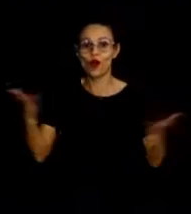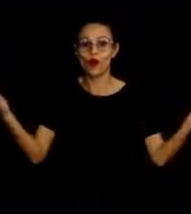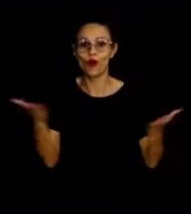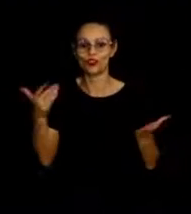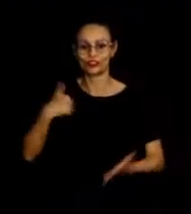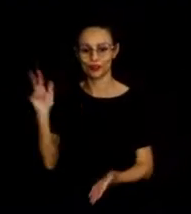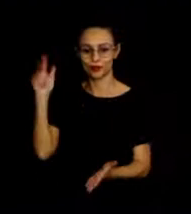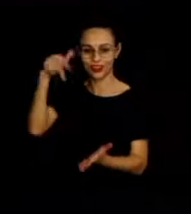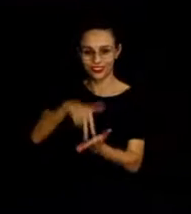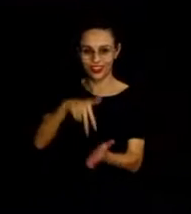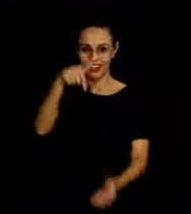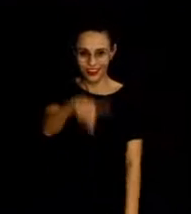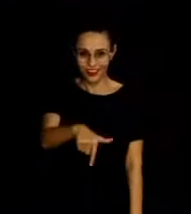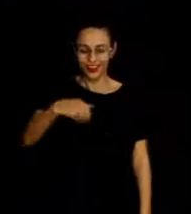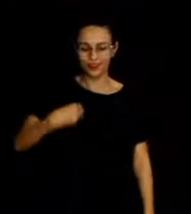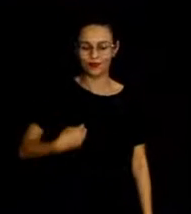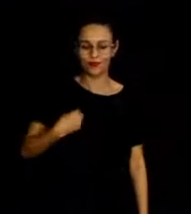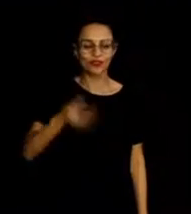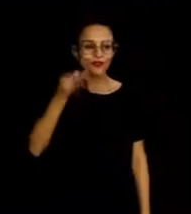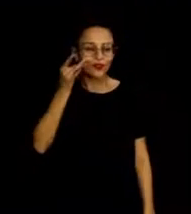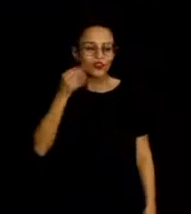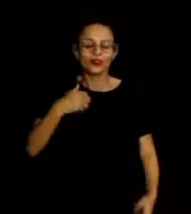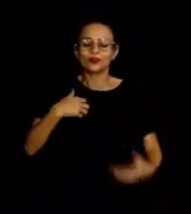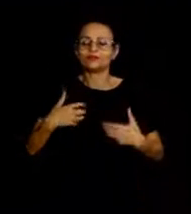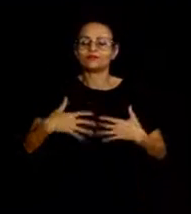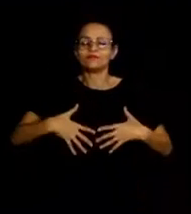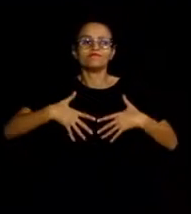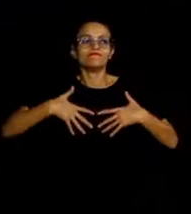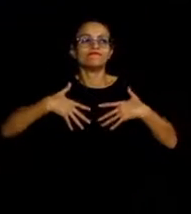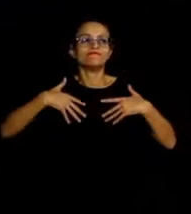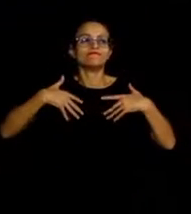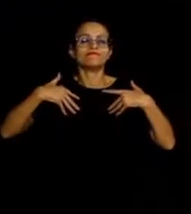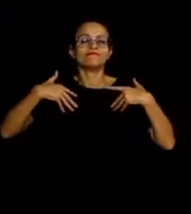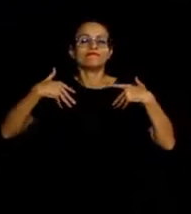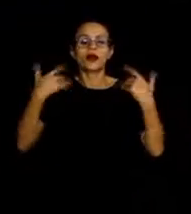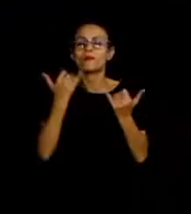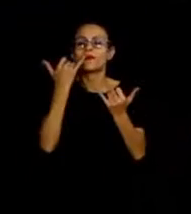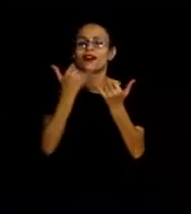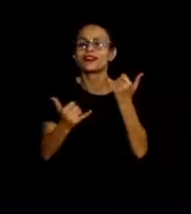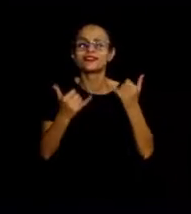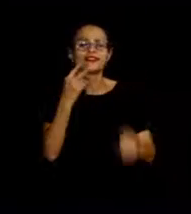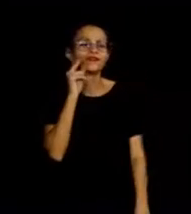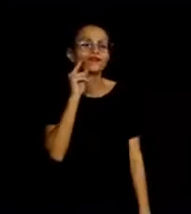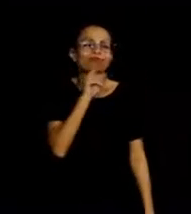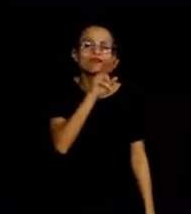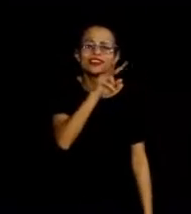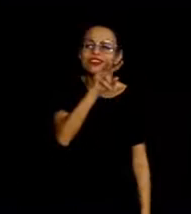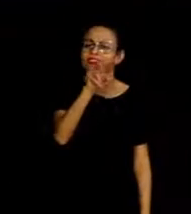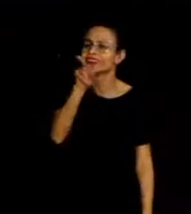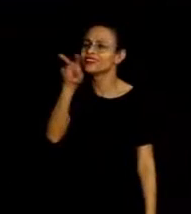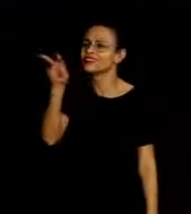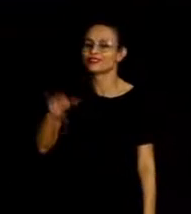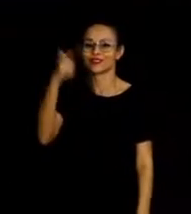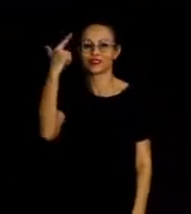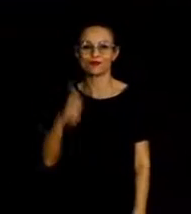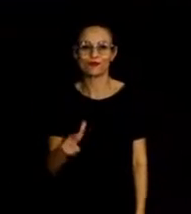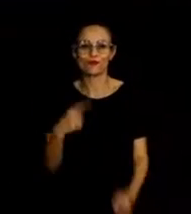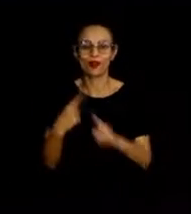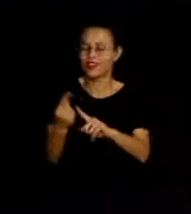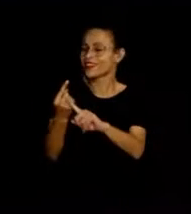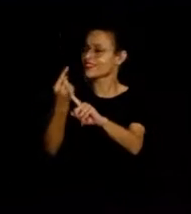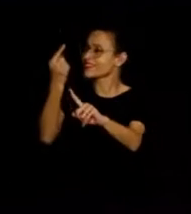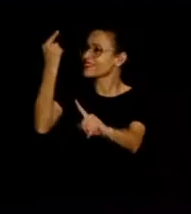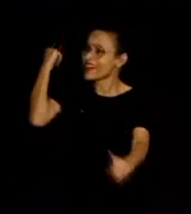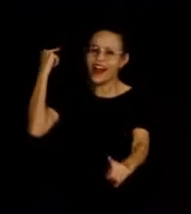eu me senti rejuvenescido vendo de novo o campus aquele mesmo Campos que me encantou